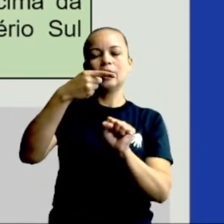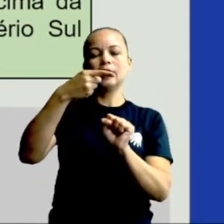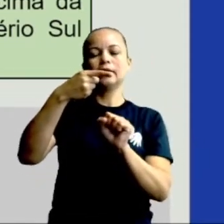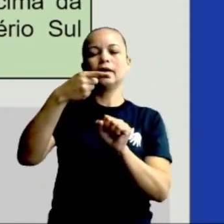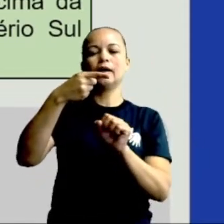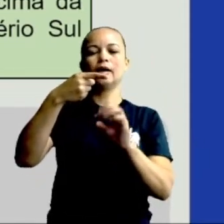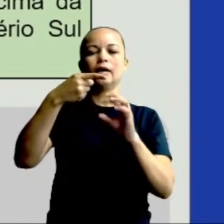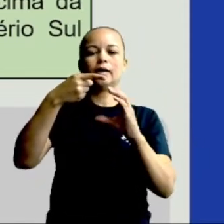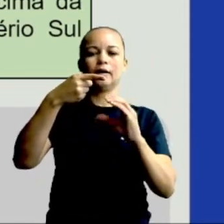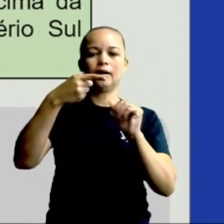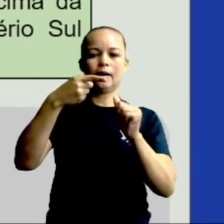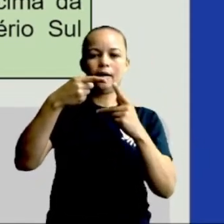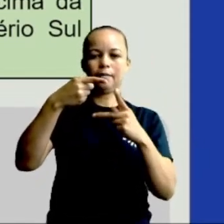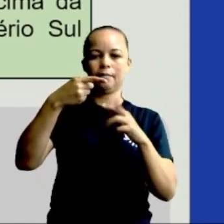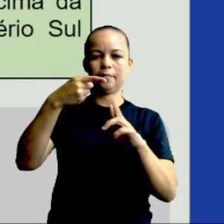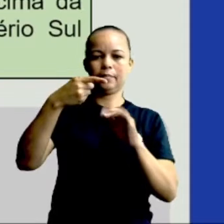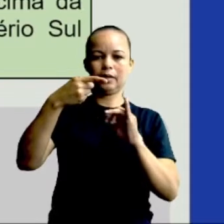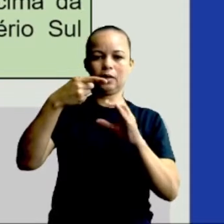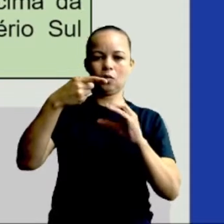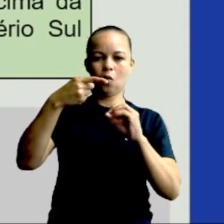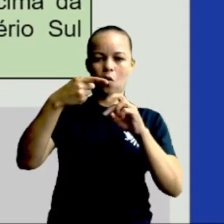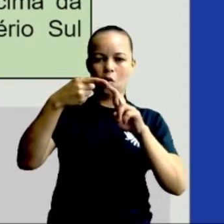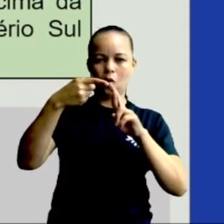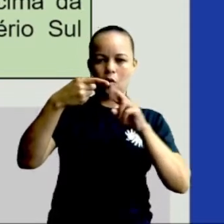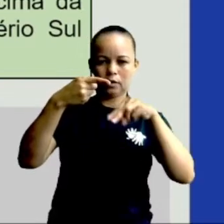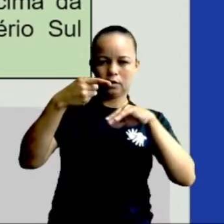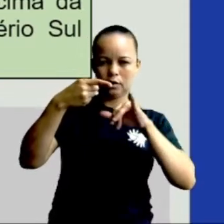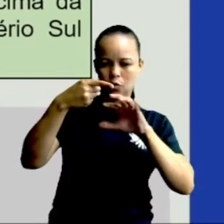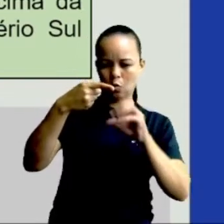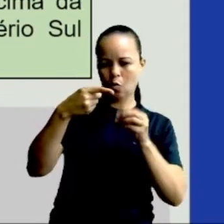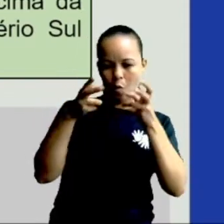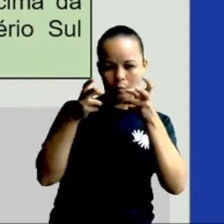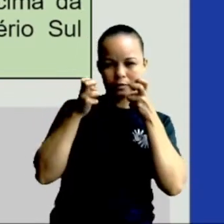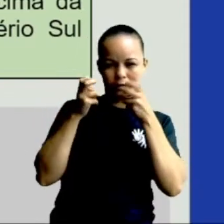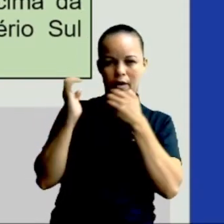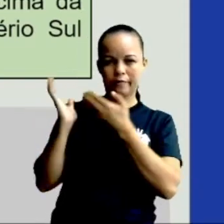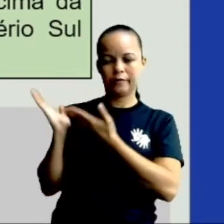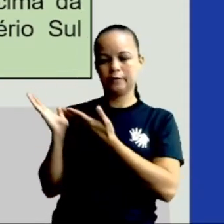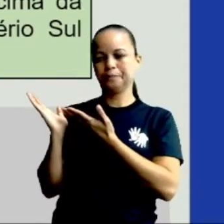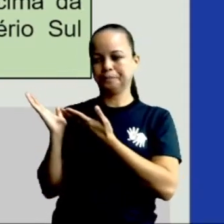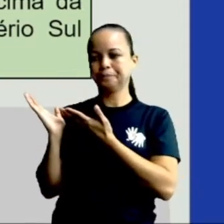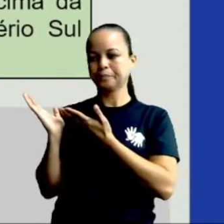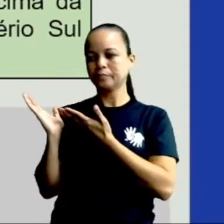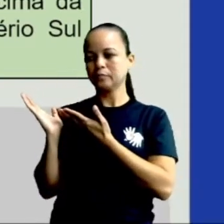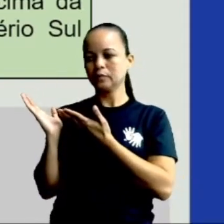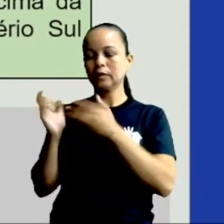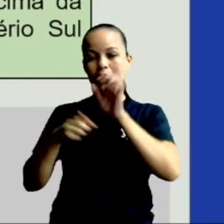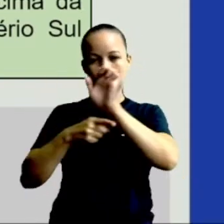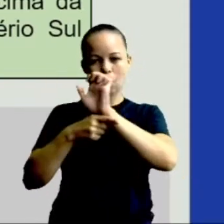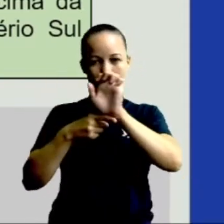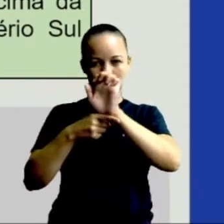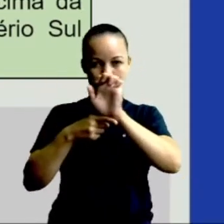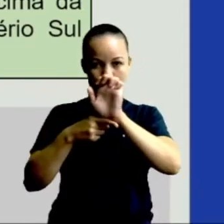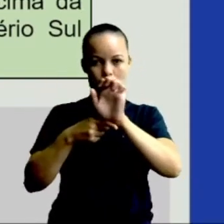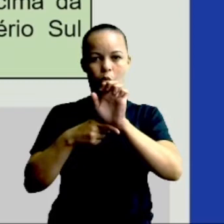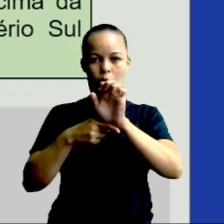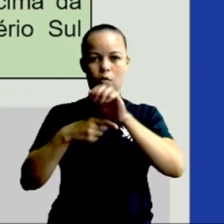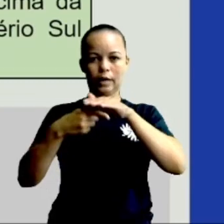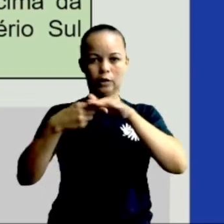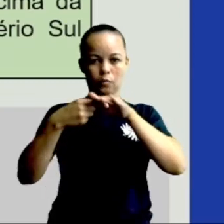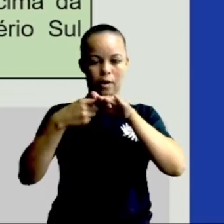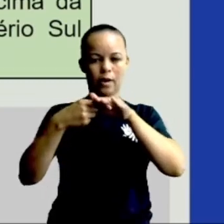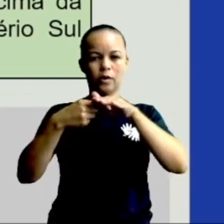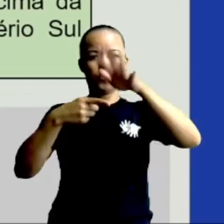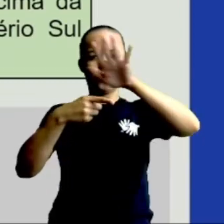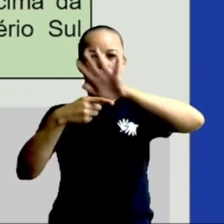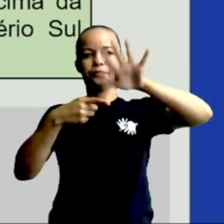Capricórnio. Deixa eu voltar, ó. Deixa eu voltar as linhas. Vejam, ó, Trópico de Câncer, o Equador, né, que é no meio. Estão